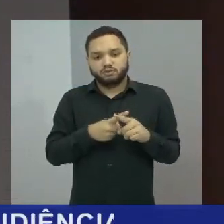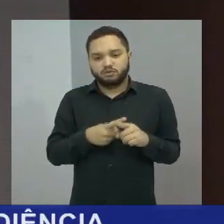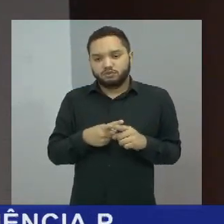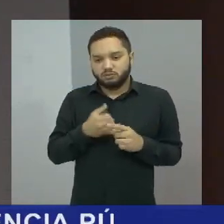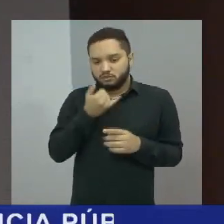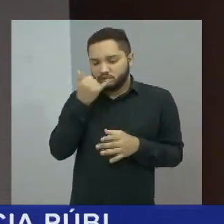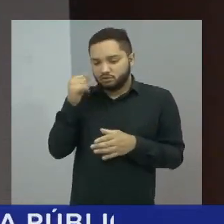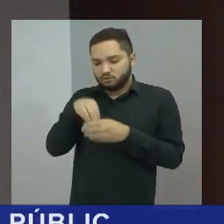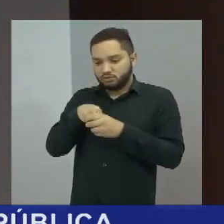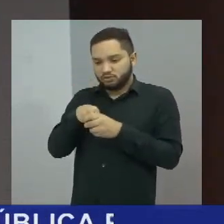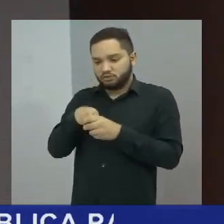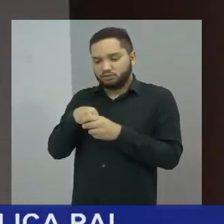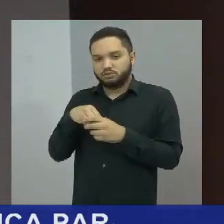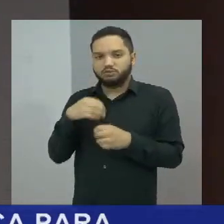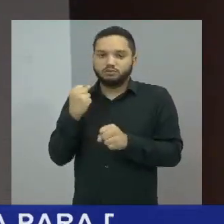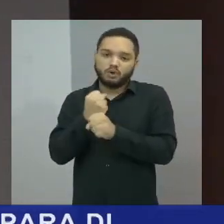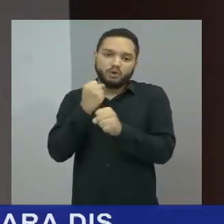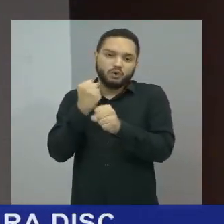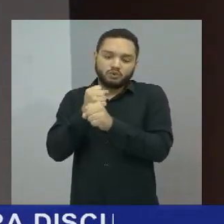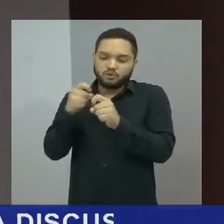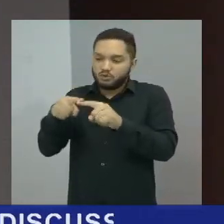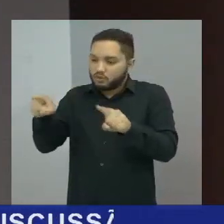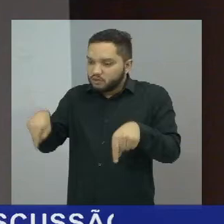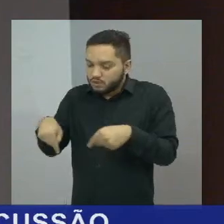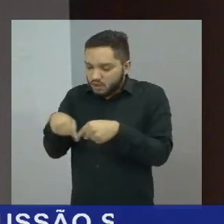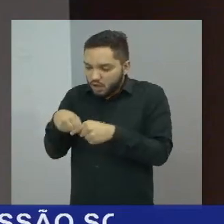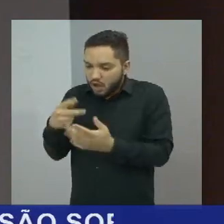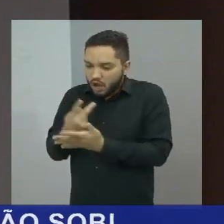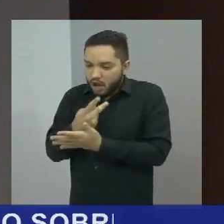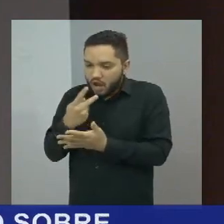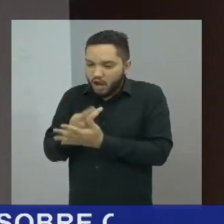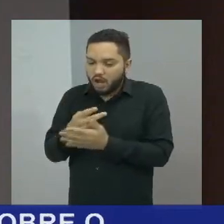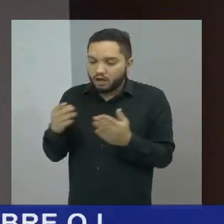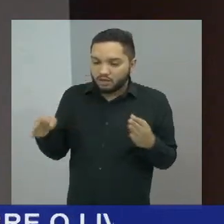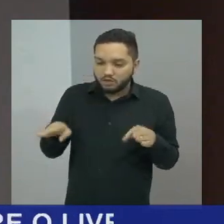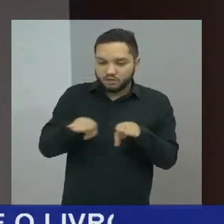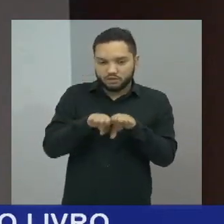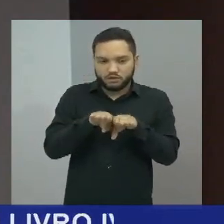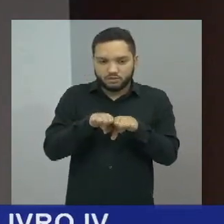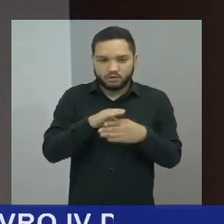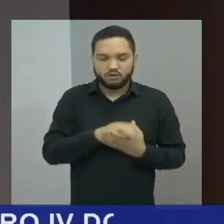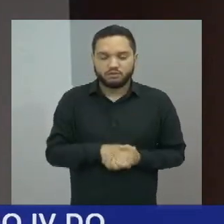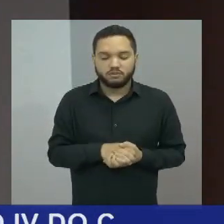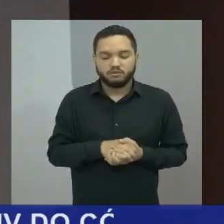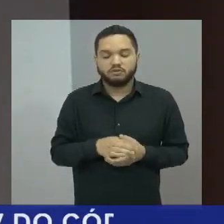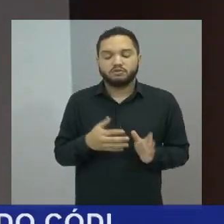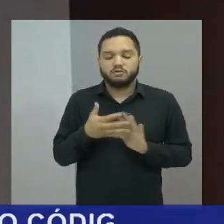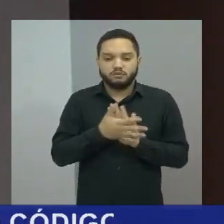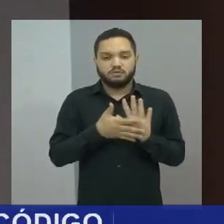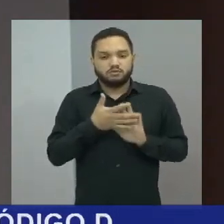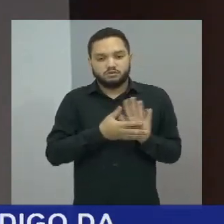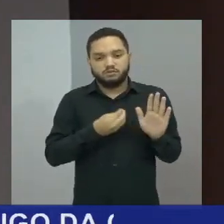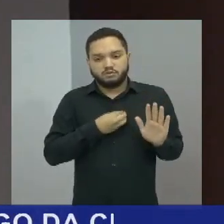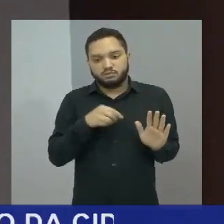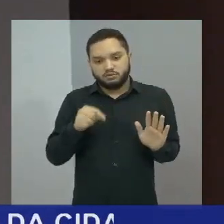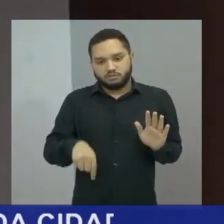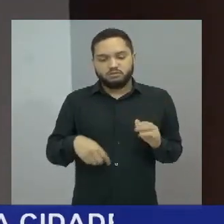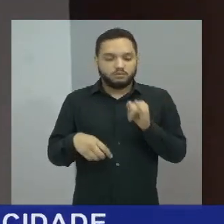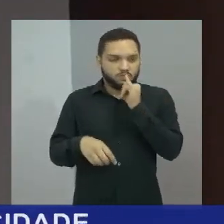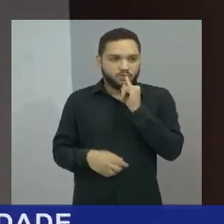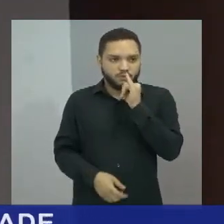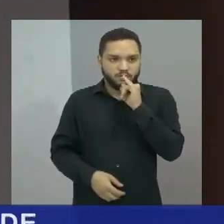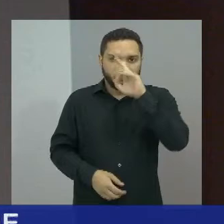quadrado irregular de uma construção, por exemplo. Então, hoje, no nosso código, nesse texto atual, uma infração